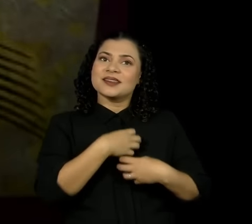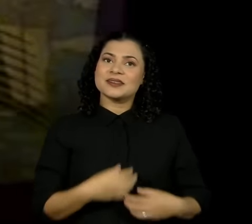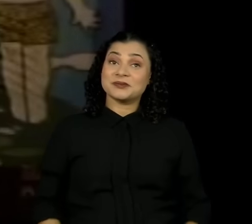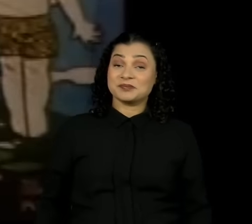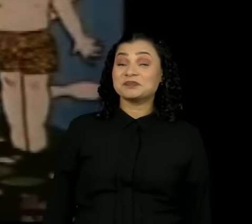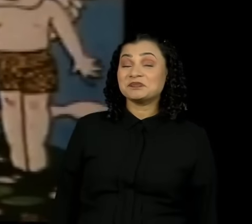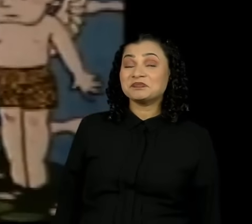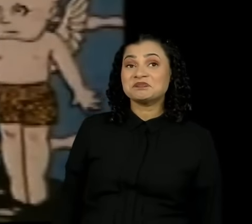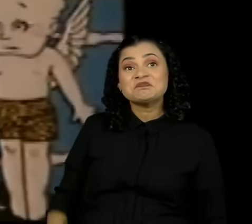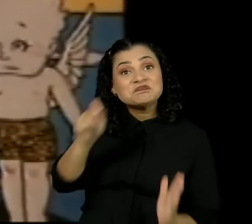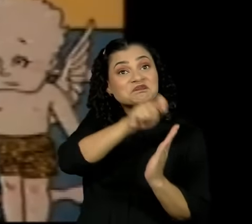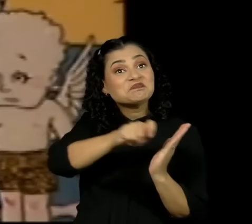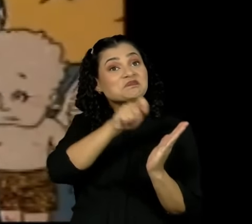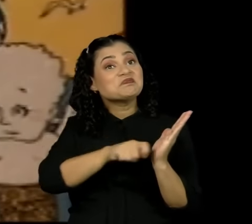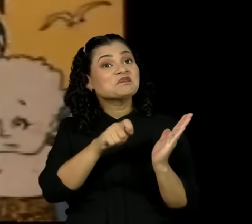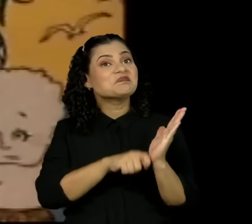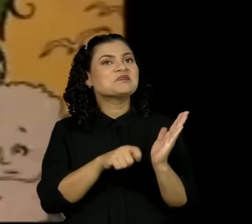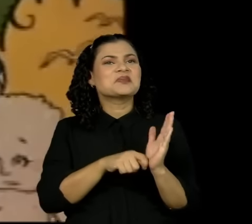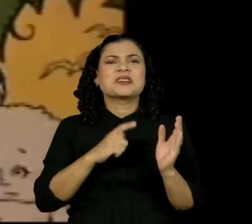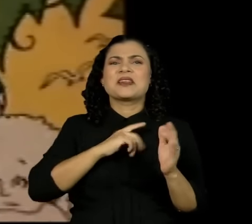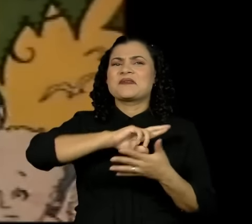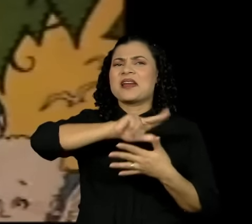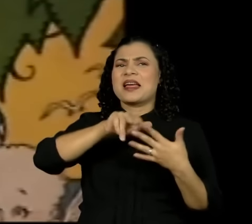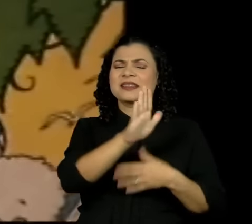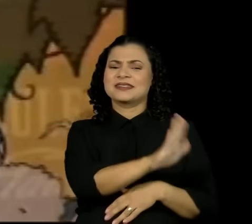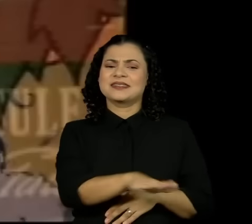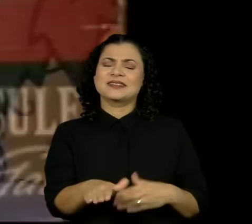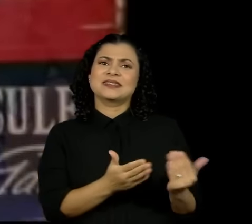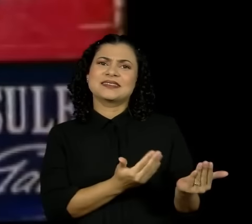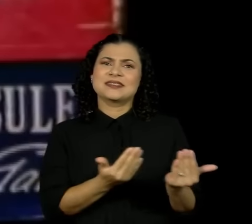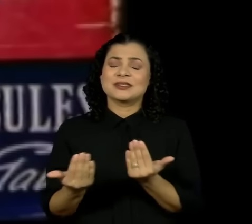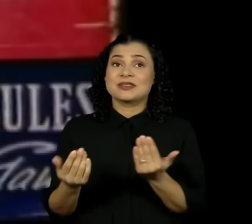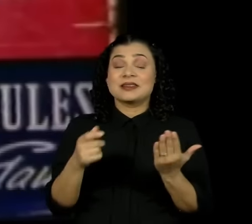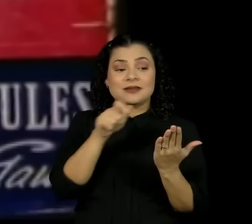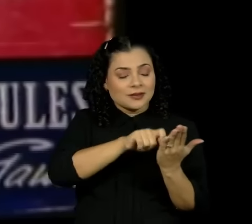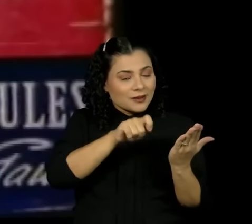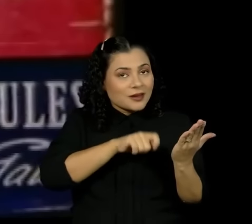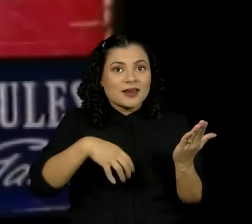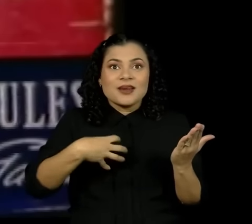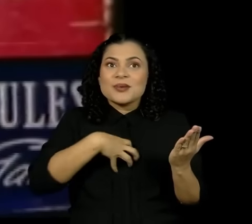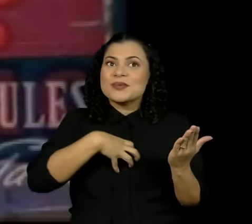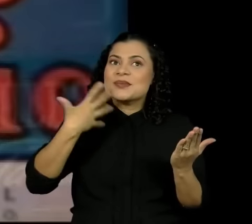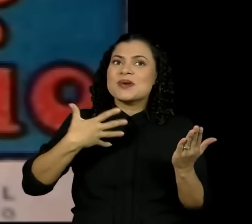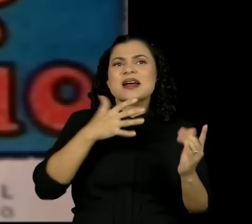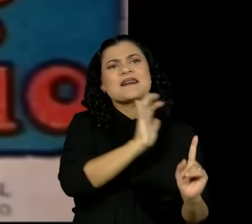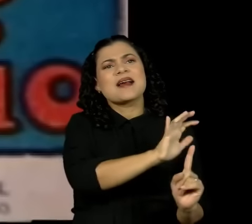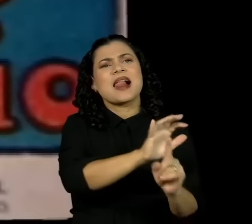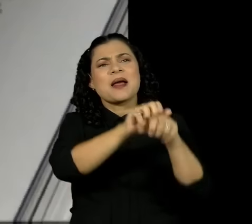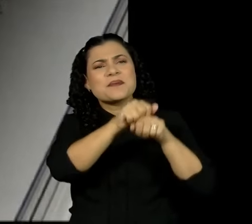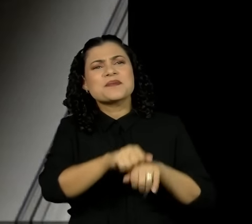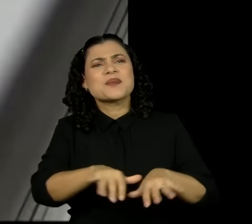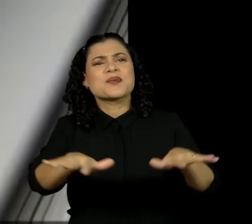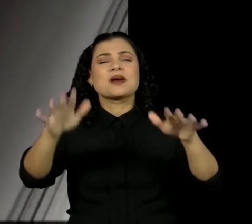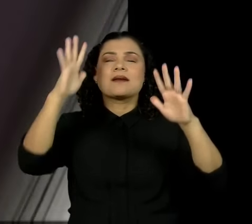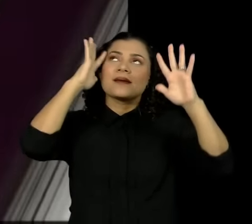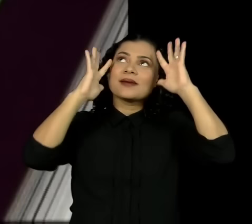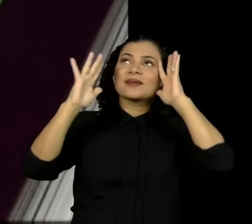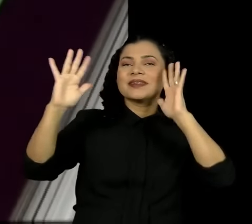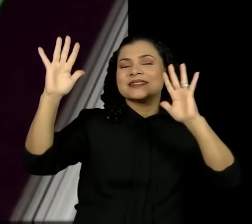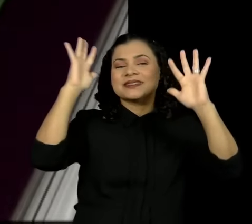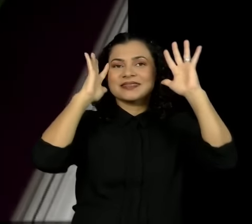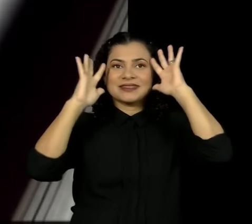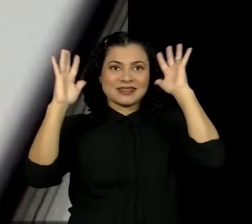Dentre as suas obras, as dedicadas à infância e juventude foram responsáveis pela expansão do imaginário criativo